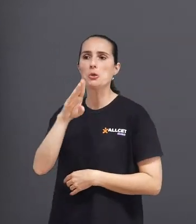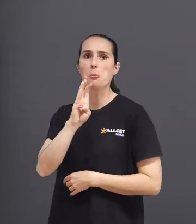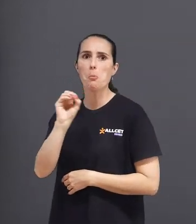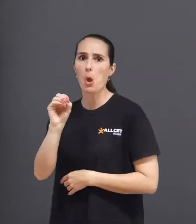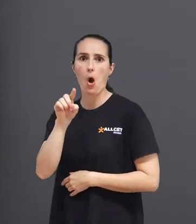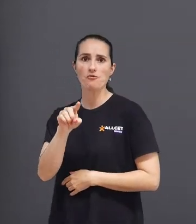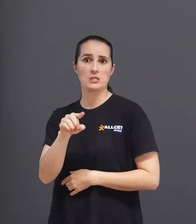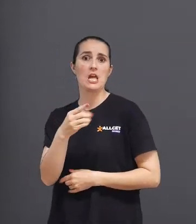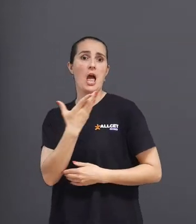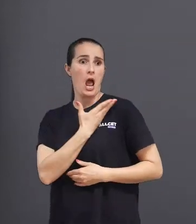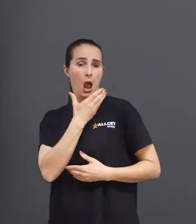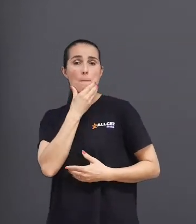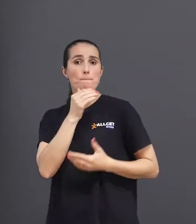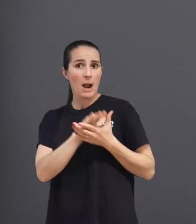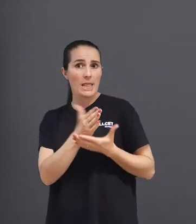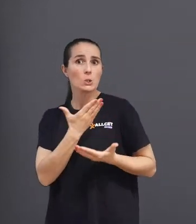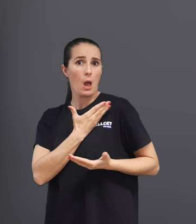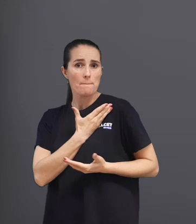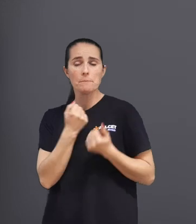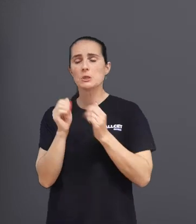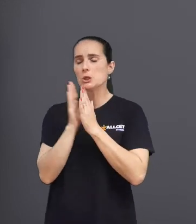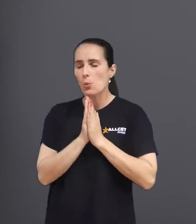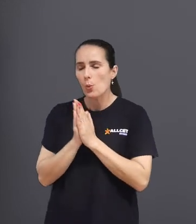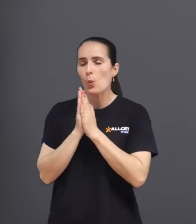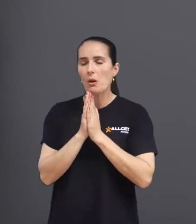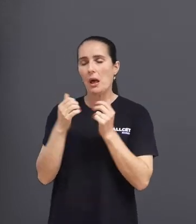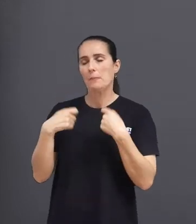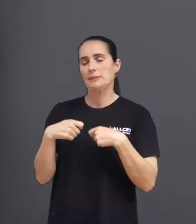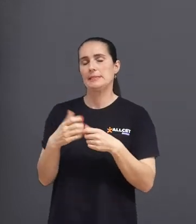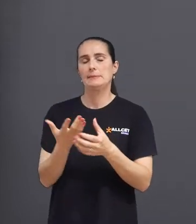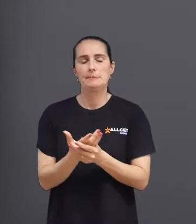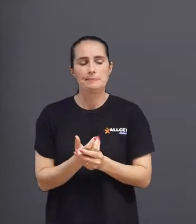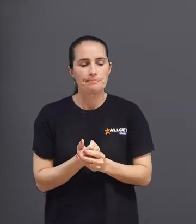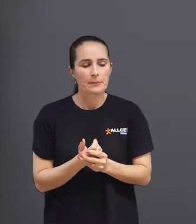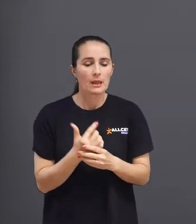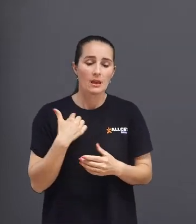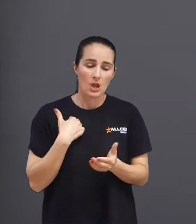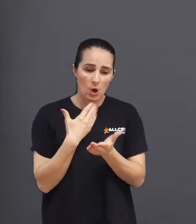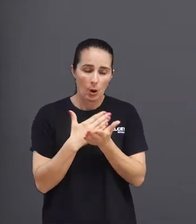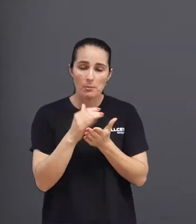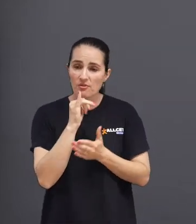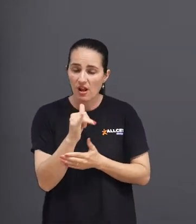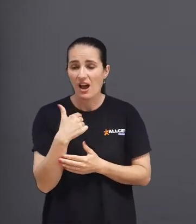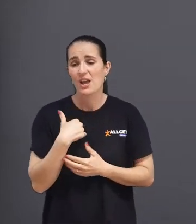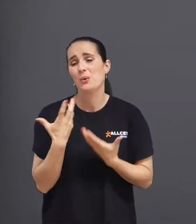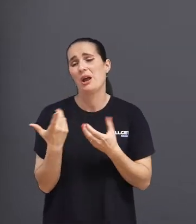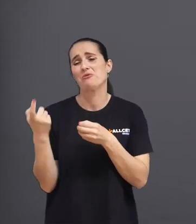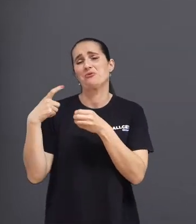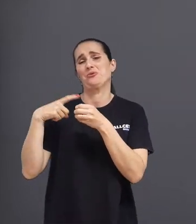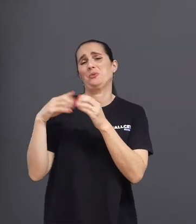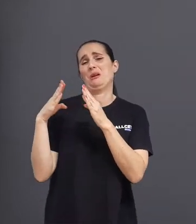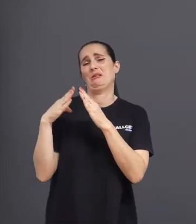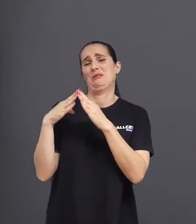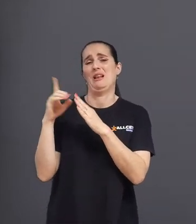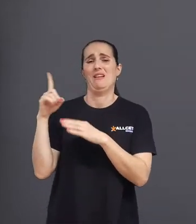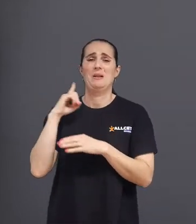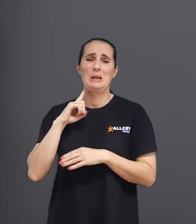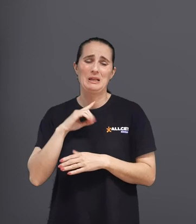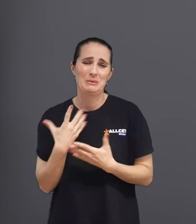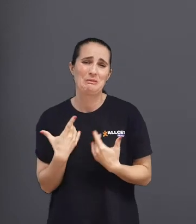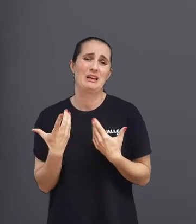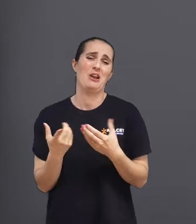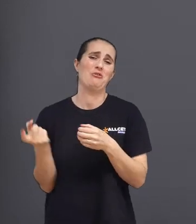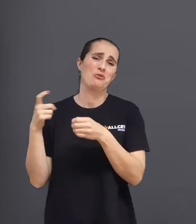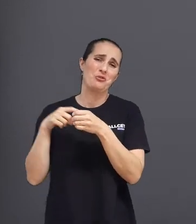que Deus criou o casamento, e que eu não podia ir, que eu tinha que ficar, e que eu tinha que lutar pelo meu